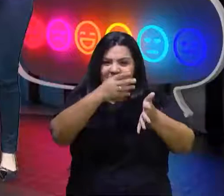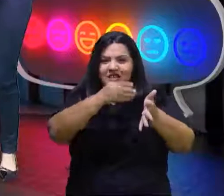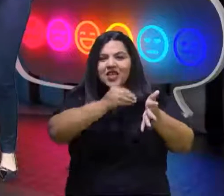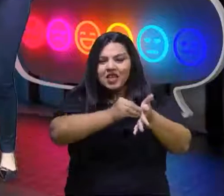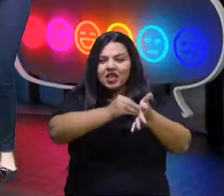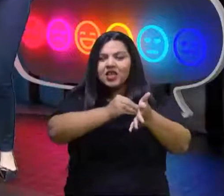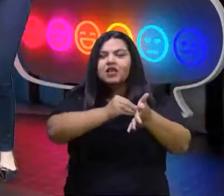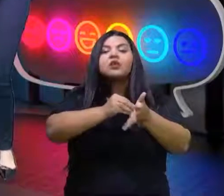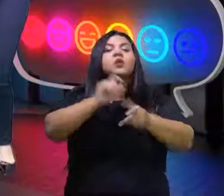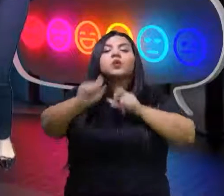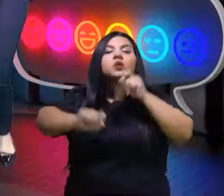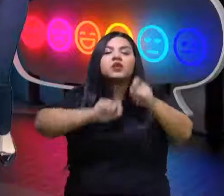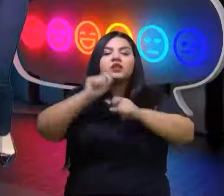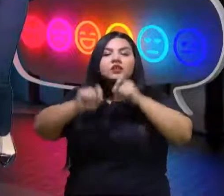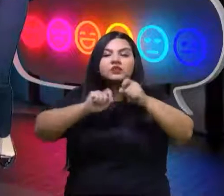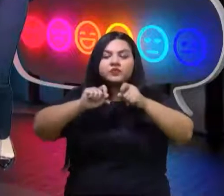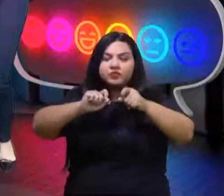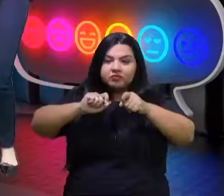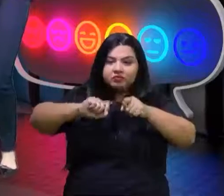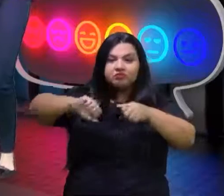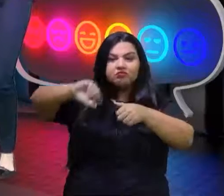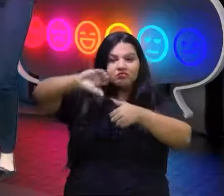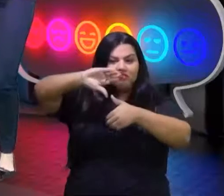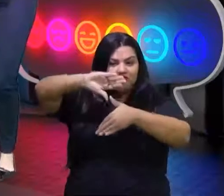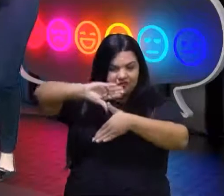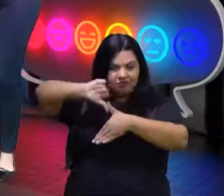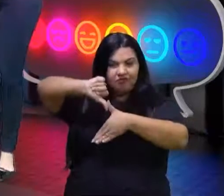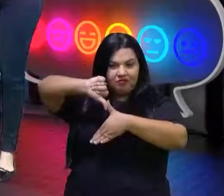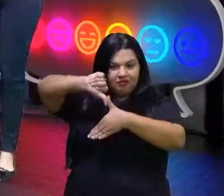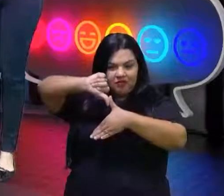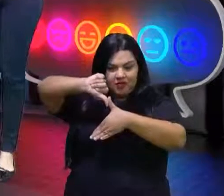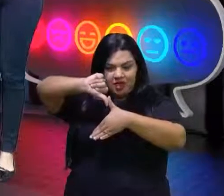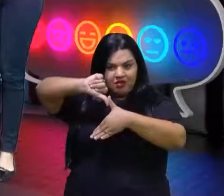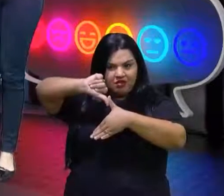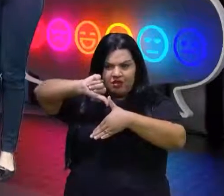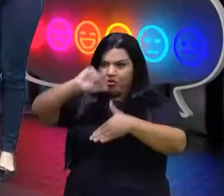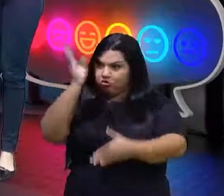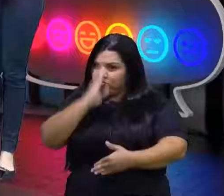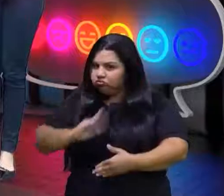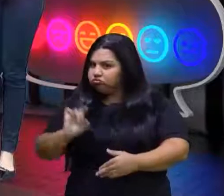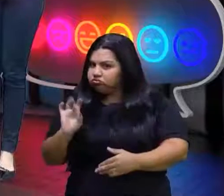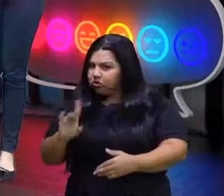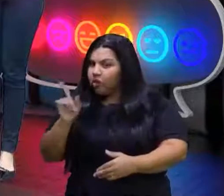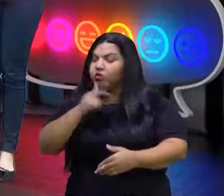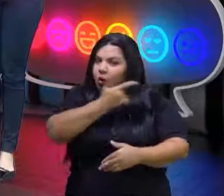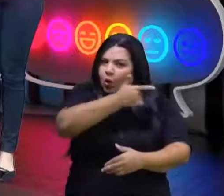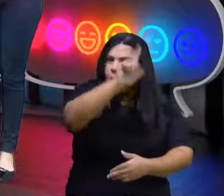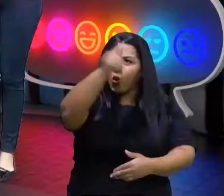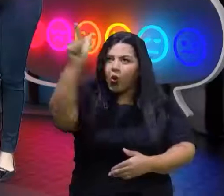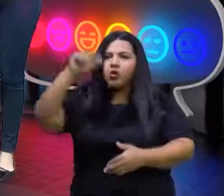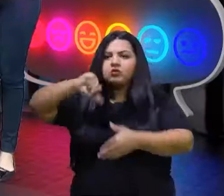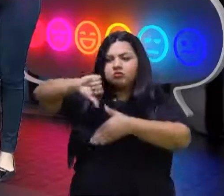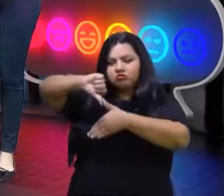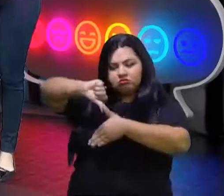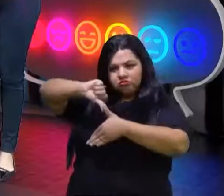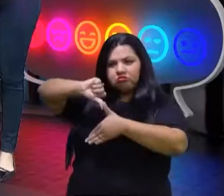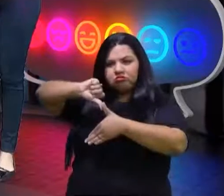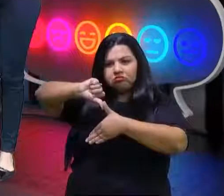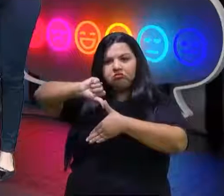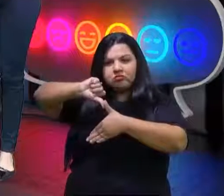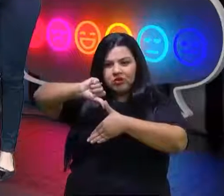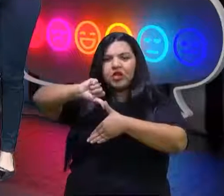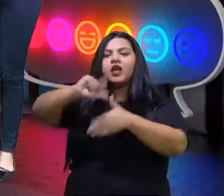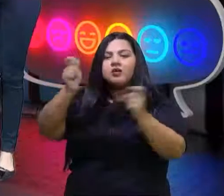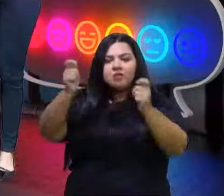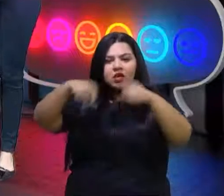né, ela compreende aí a América do Sul, não somente o país, o Brasil, mas outros países da América do Sul também possuem